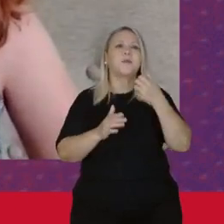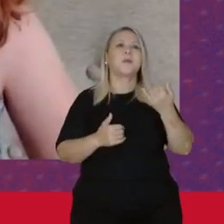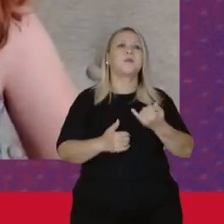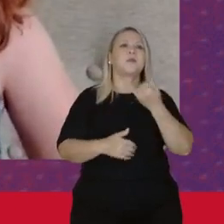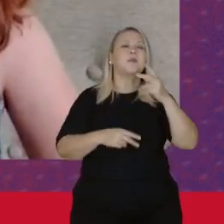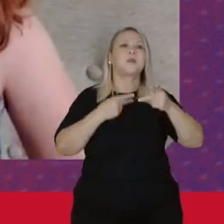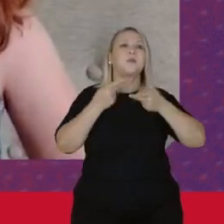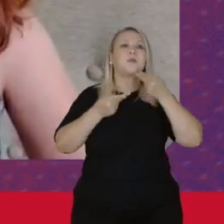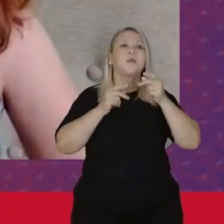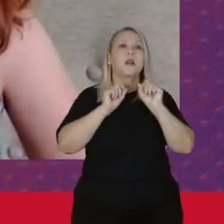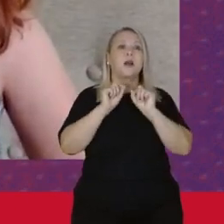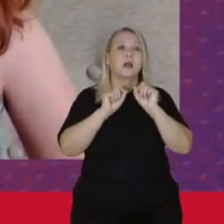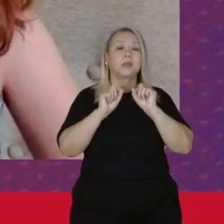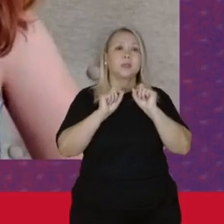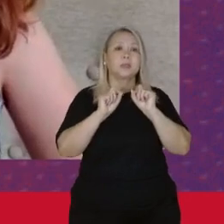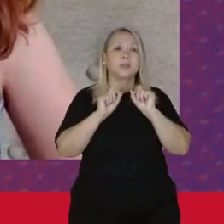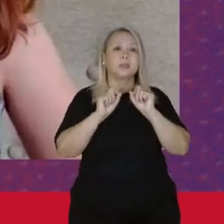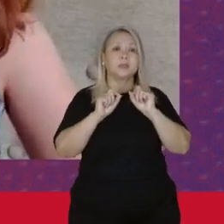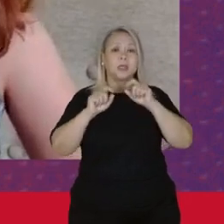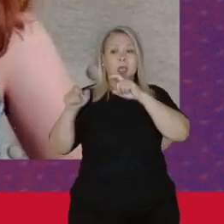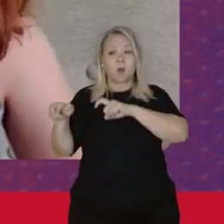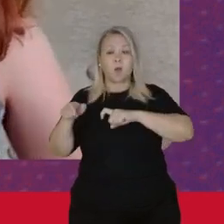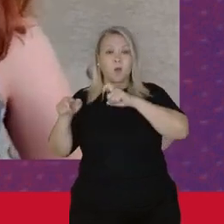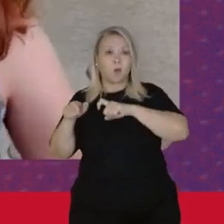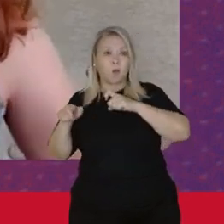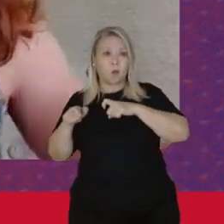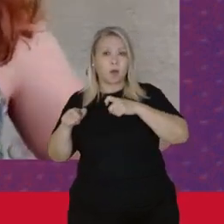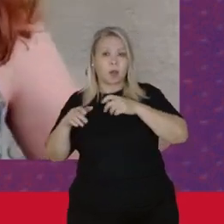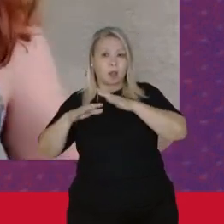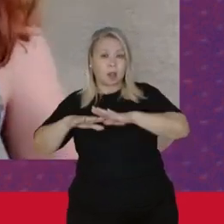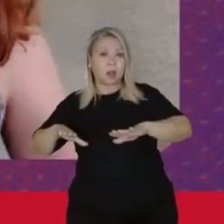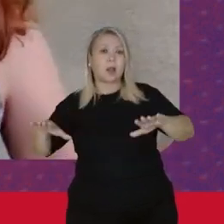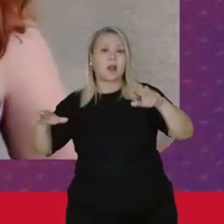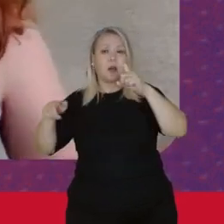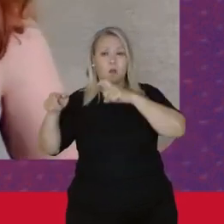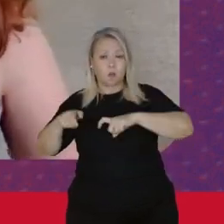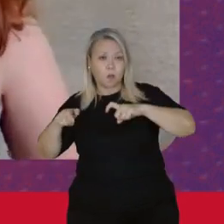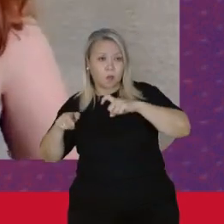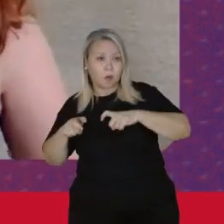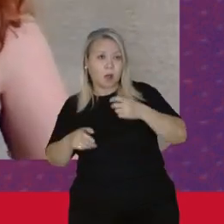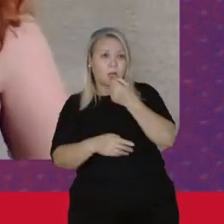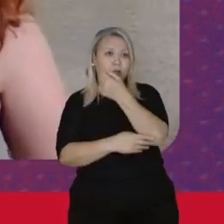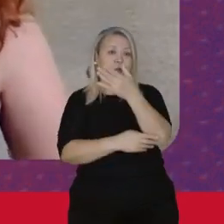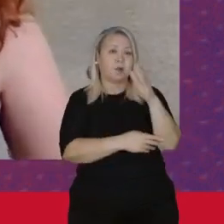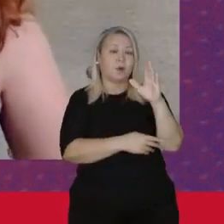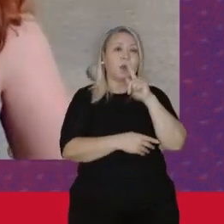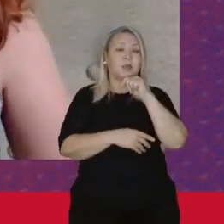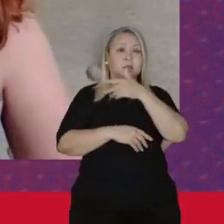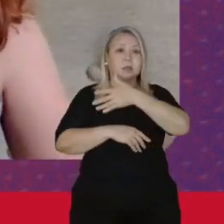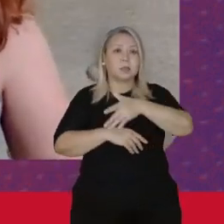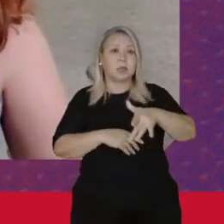gente falar que o campo no Brasil, né, o rural, o campo, as florestas e as águas,